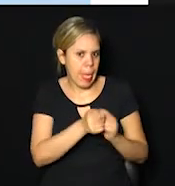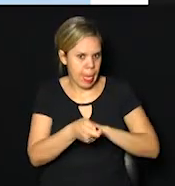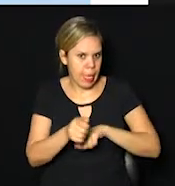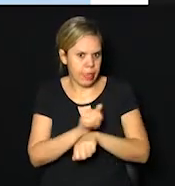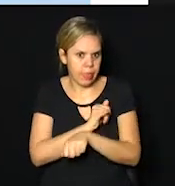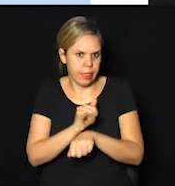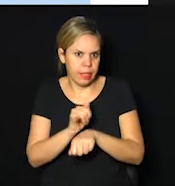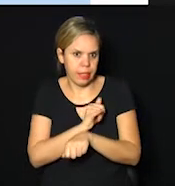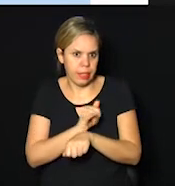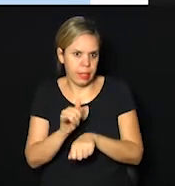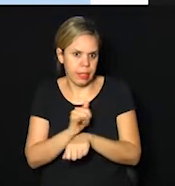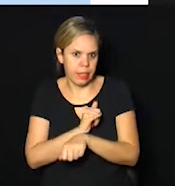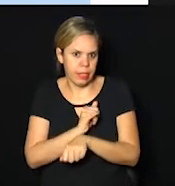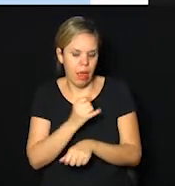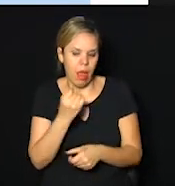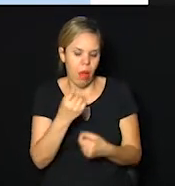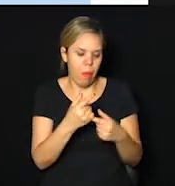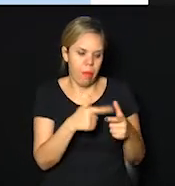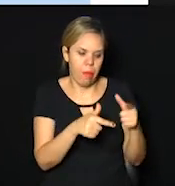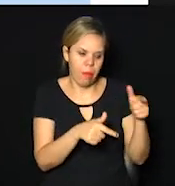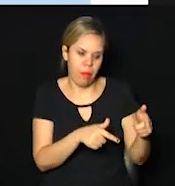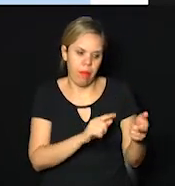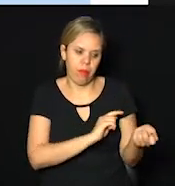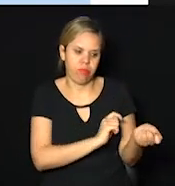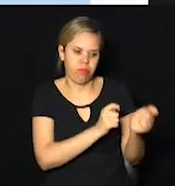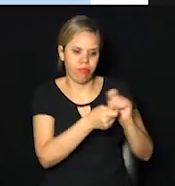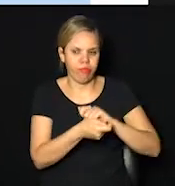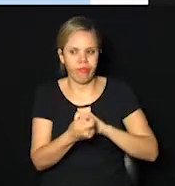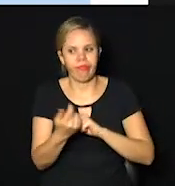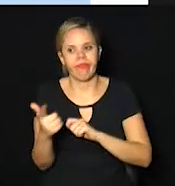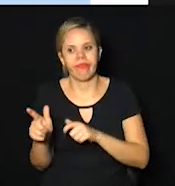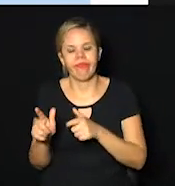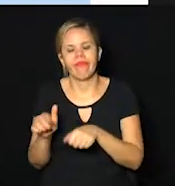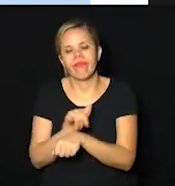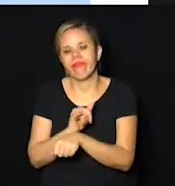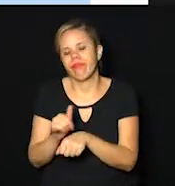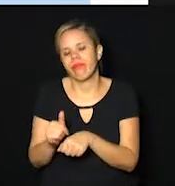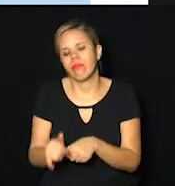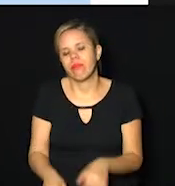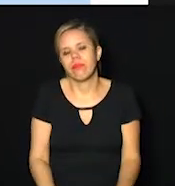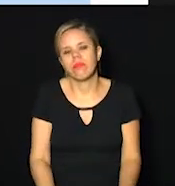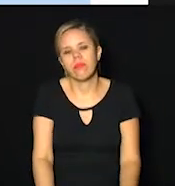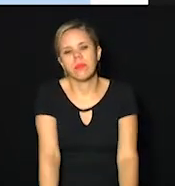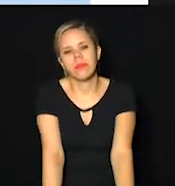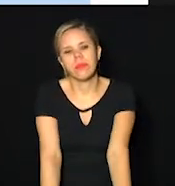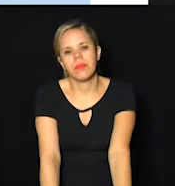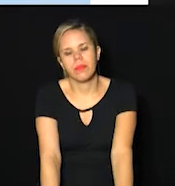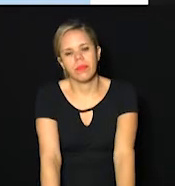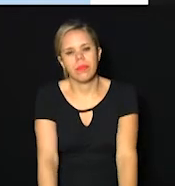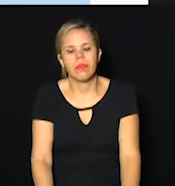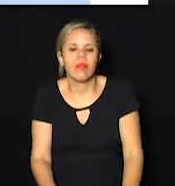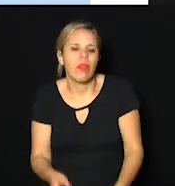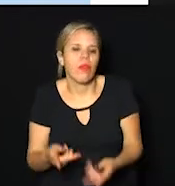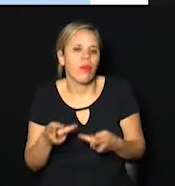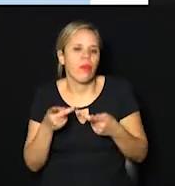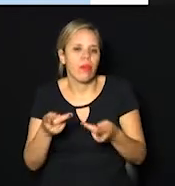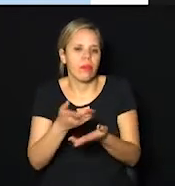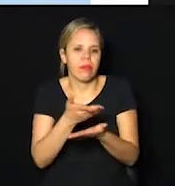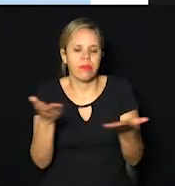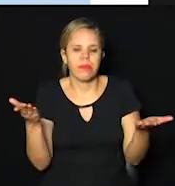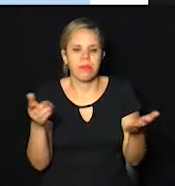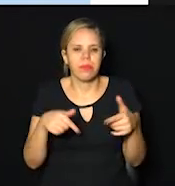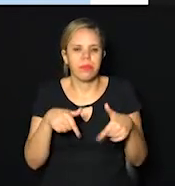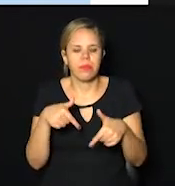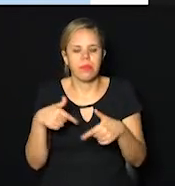Opa, tem dado algum problema aqui, então eu vou para o outro lado e assim por diante. Eu faço um convite para vocês, para quem trabalha